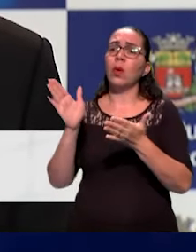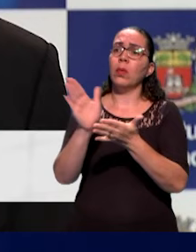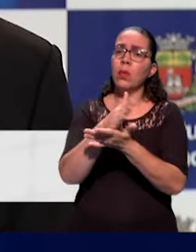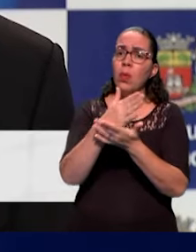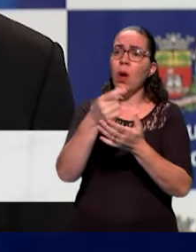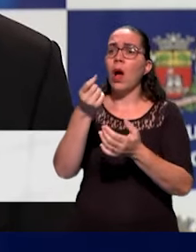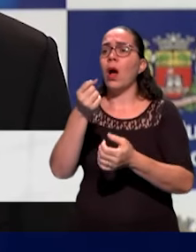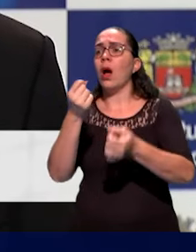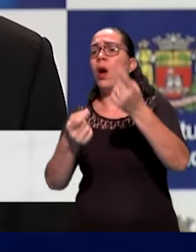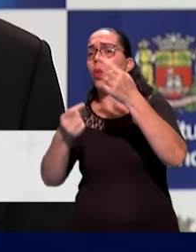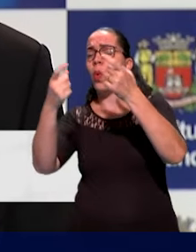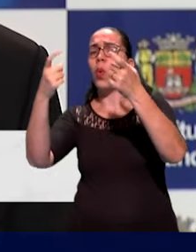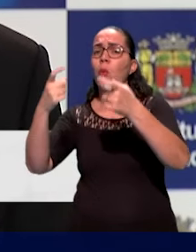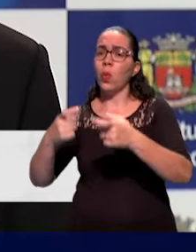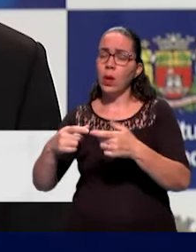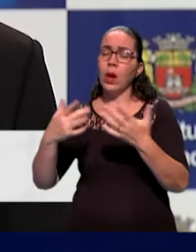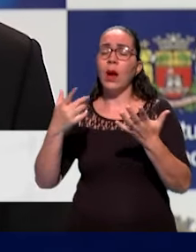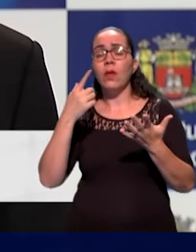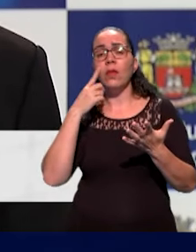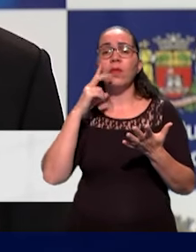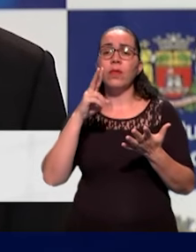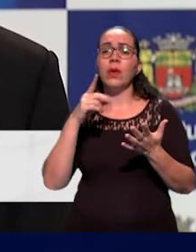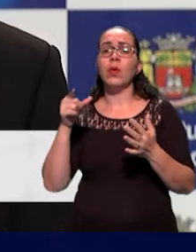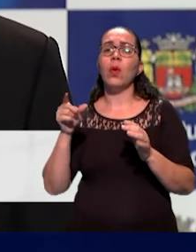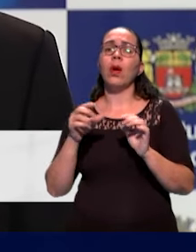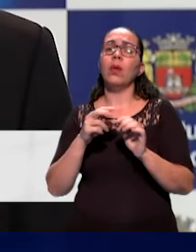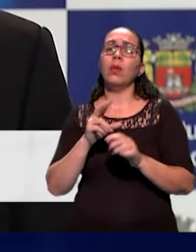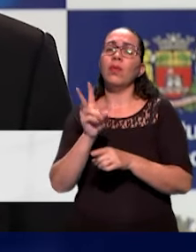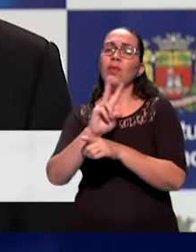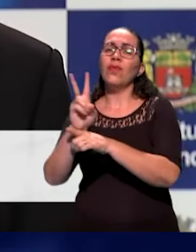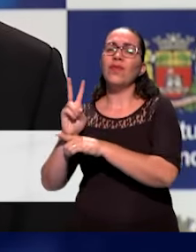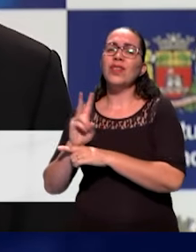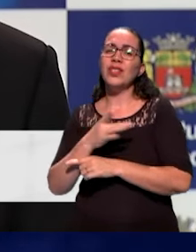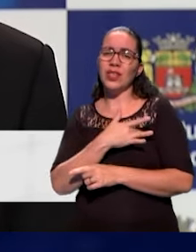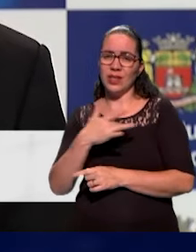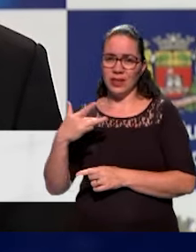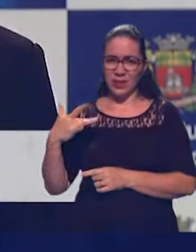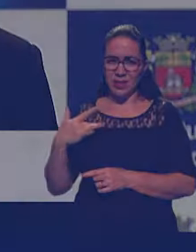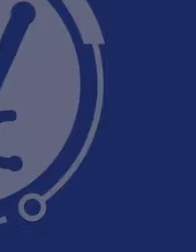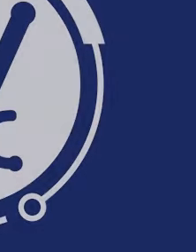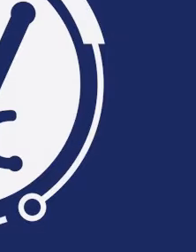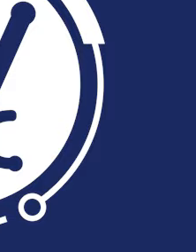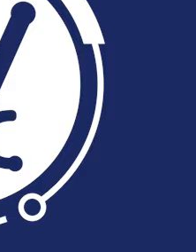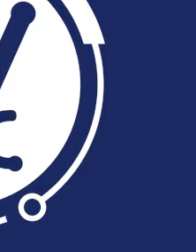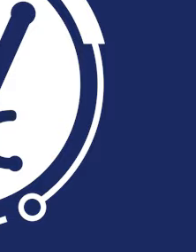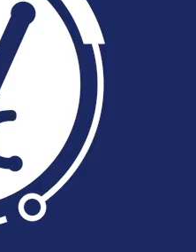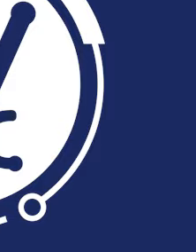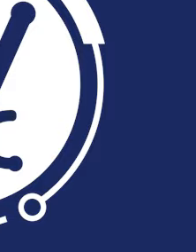alguns locais, de acordo com o que a vigilância epidemiológica e sanitária nos recomendar.